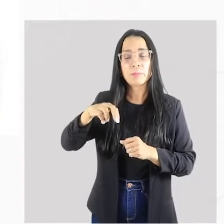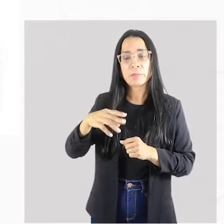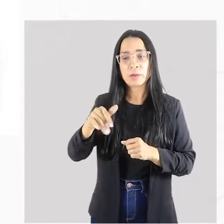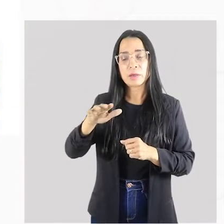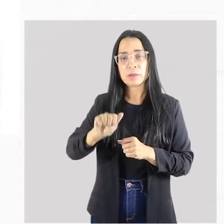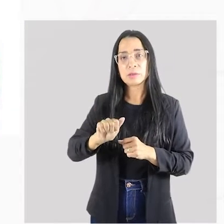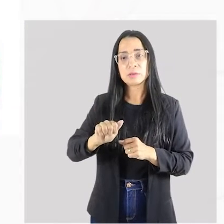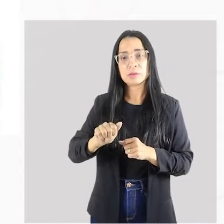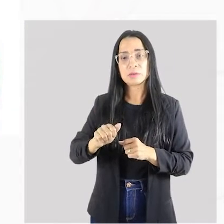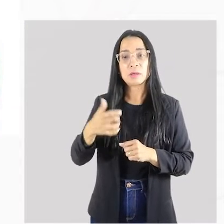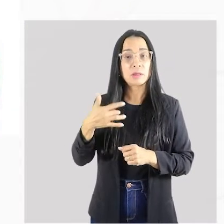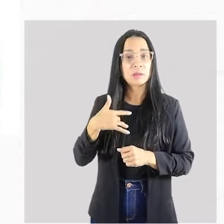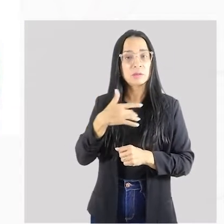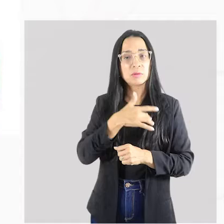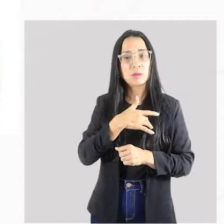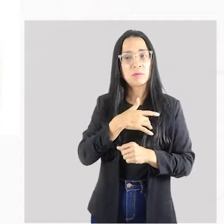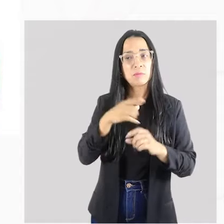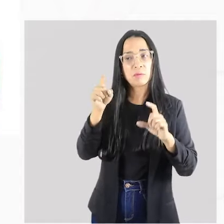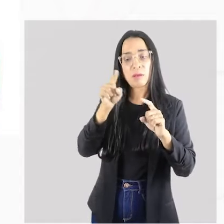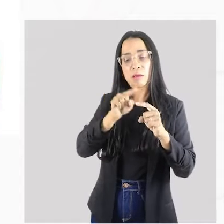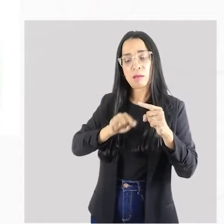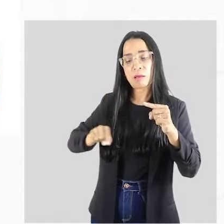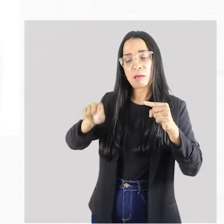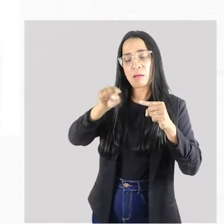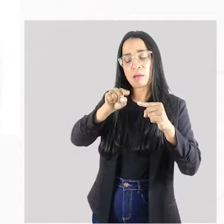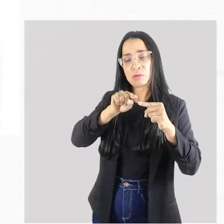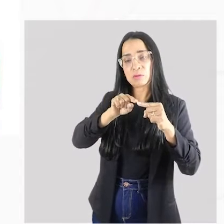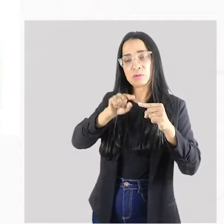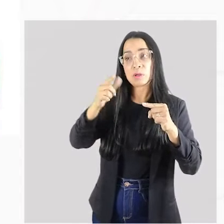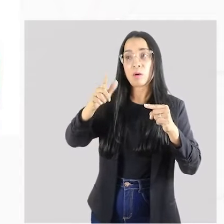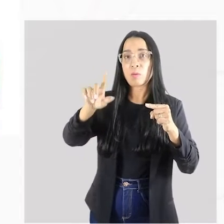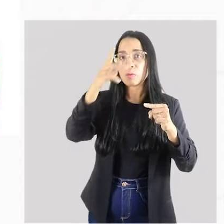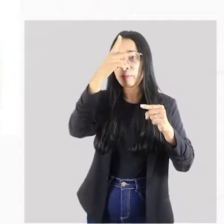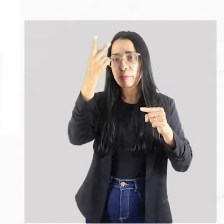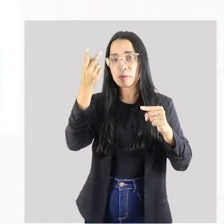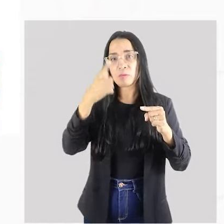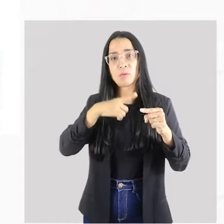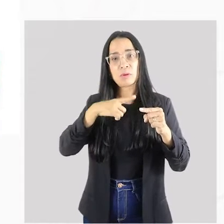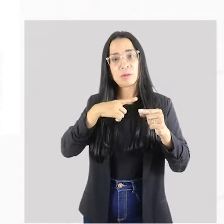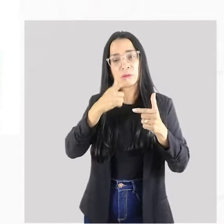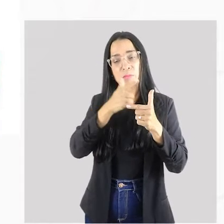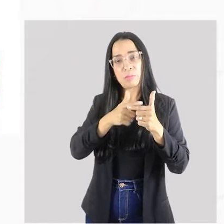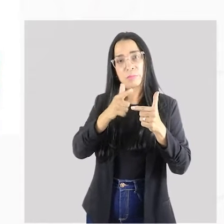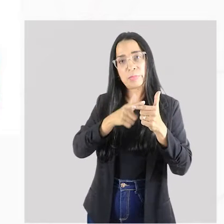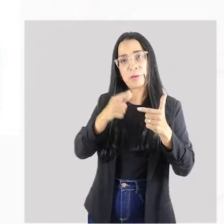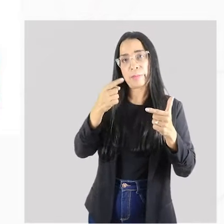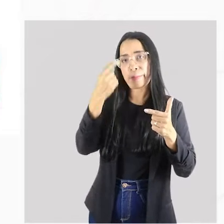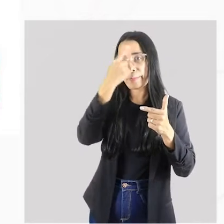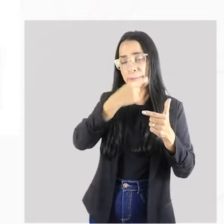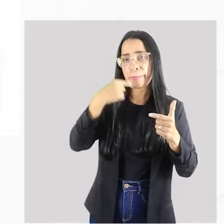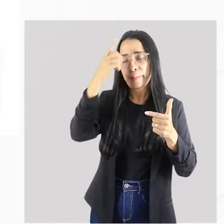essa hemácia ela é redondinha, tá certo? E o indivíduo que ele tem ali a